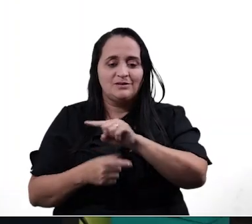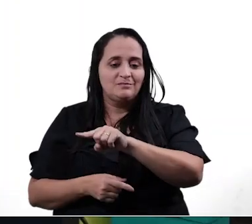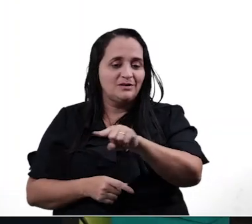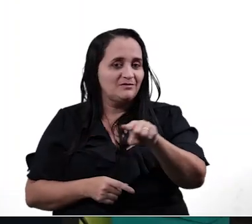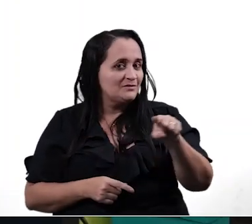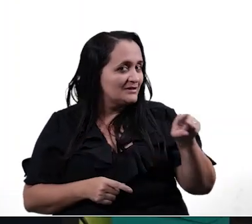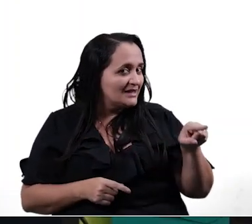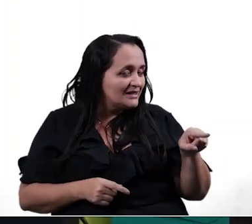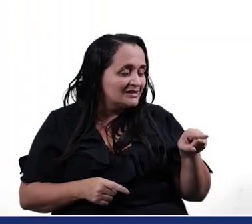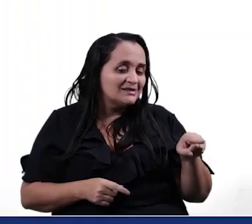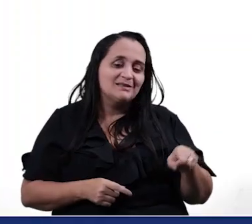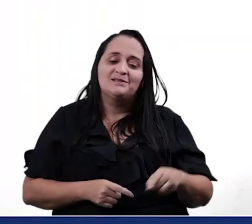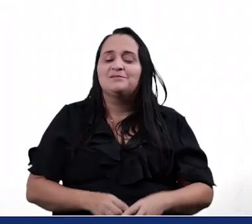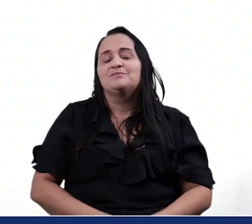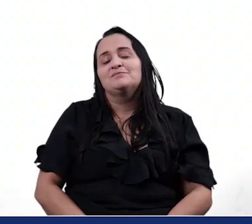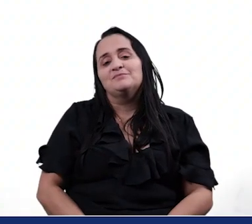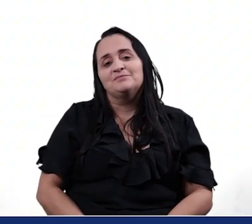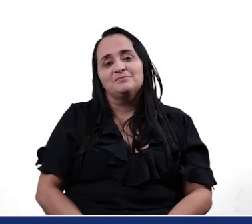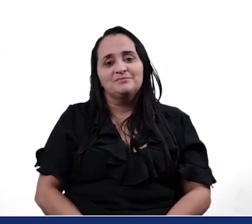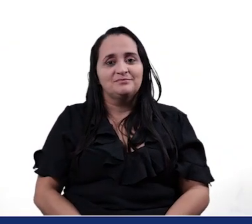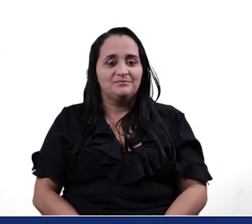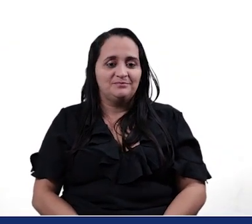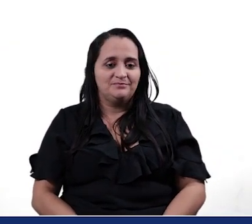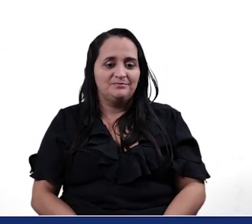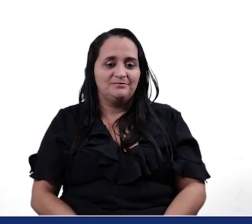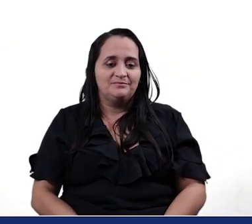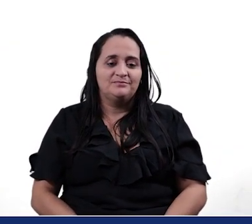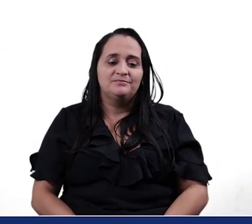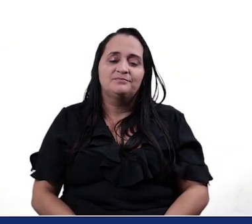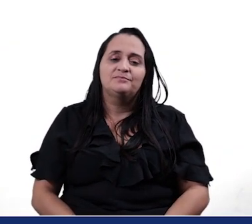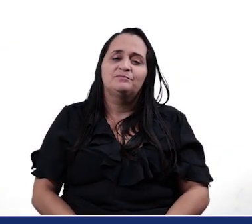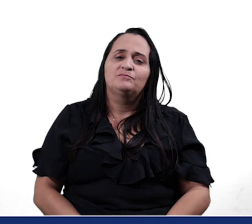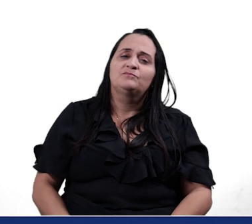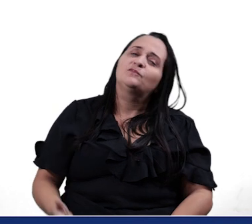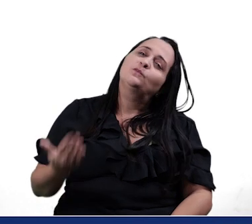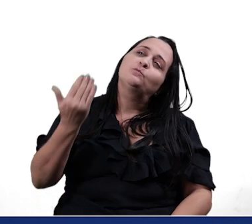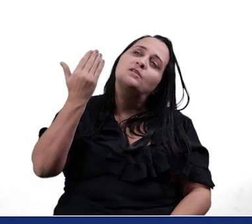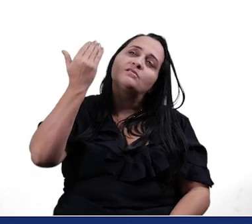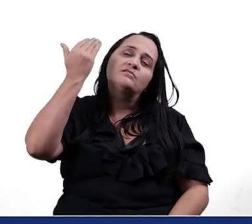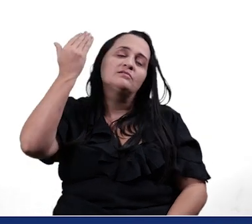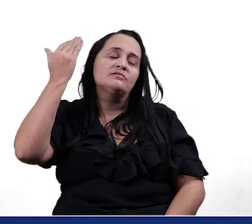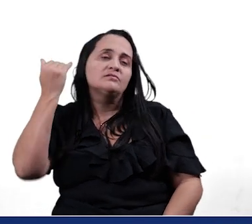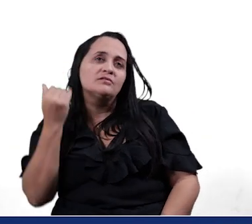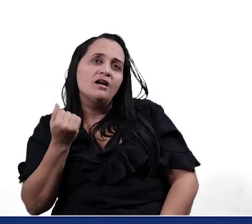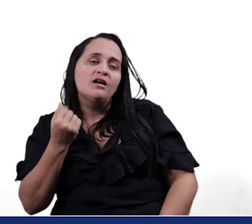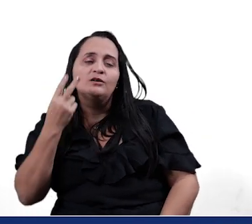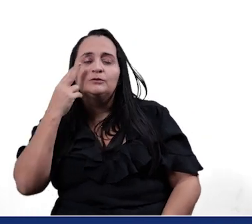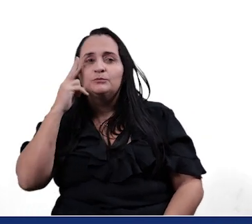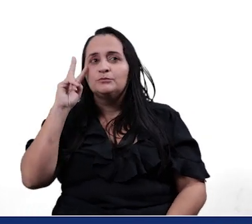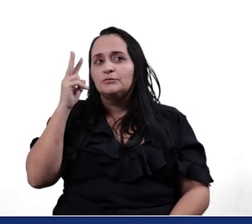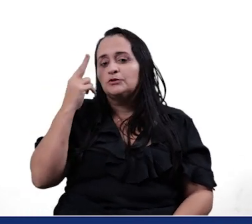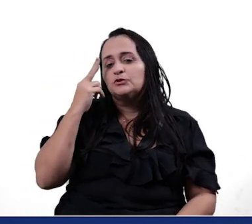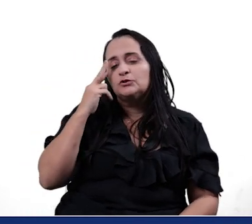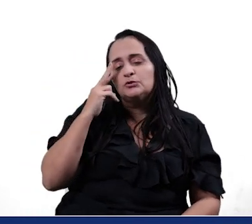para vocês. Vamos lá? Era uma vez uma bela